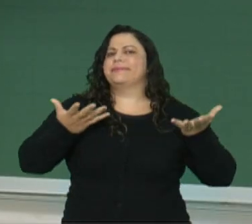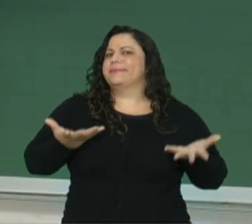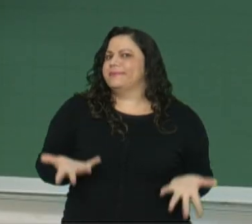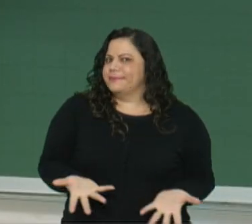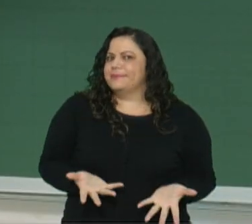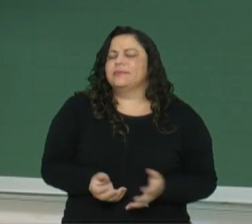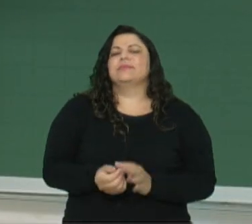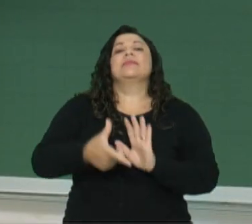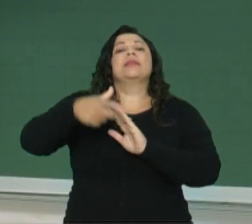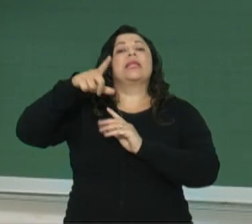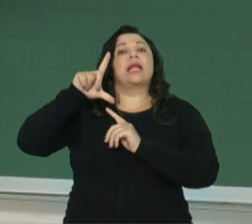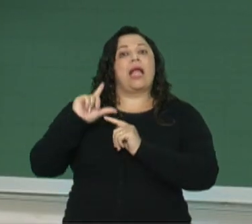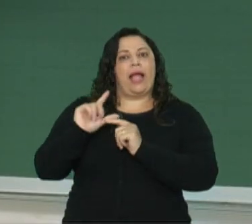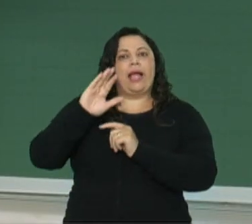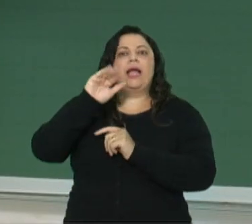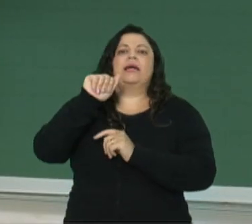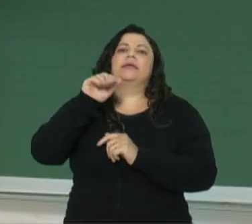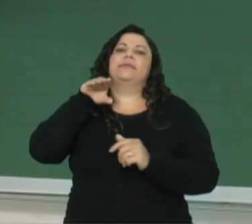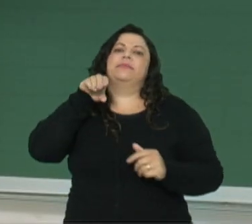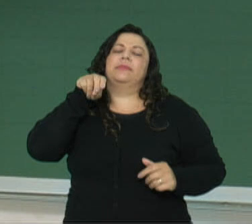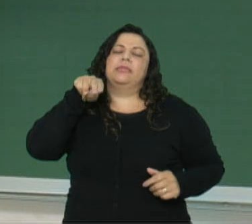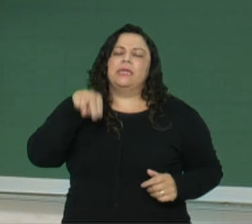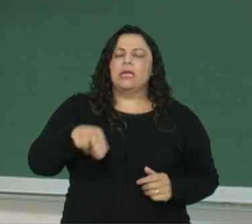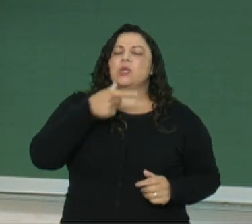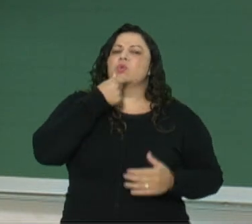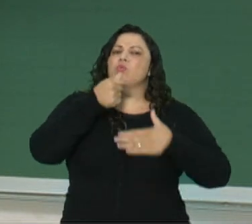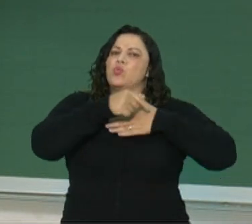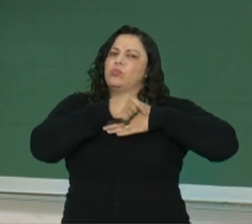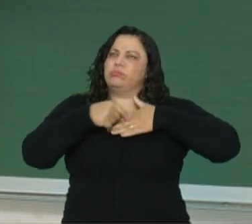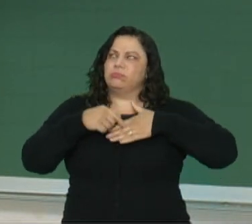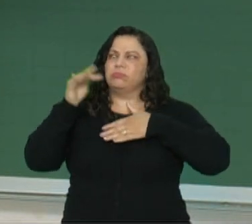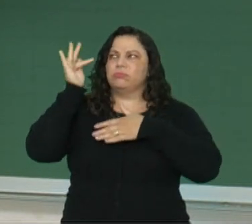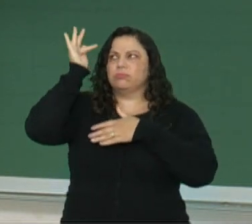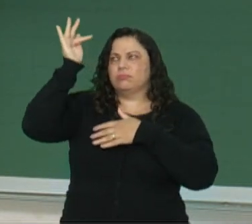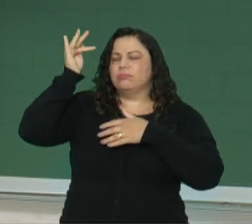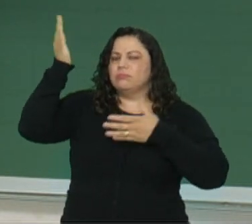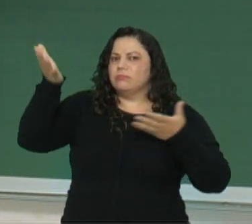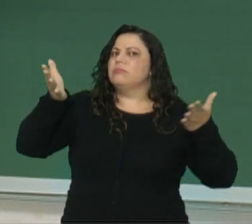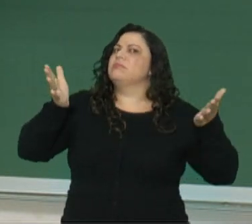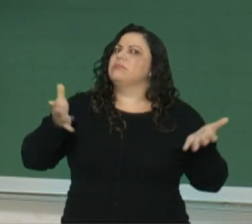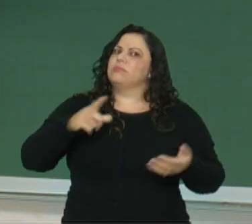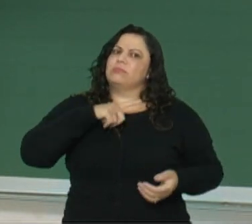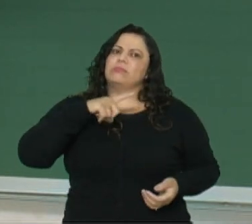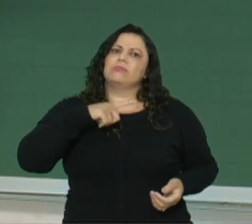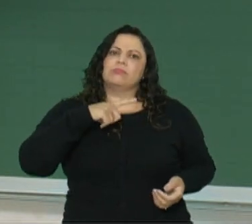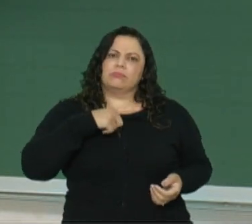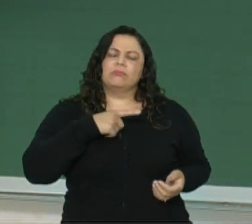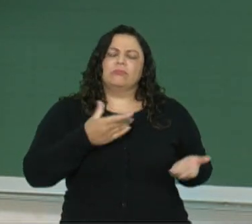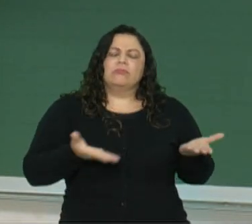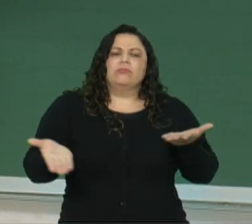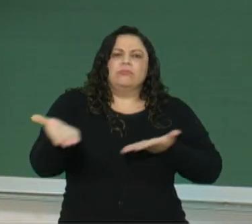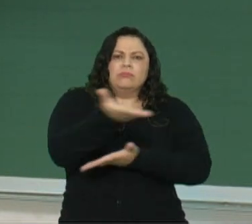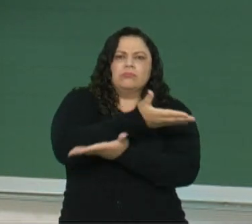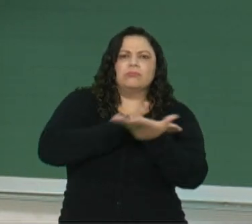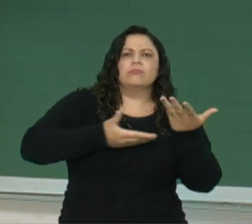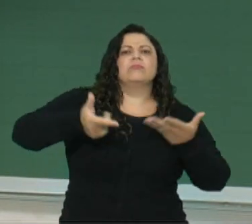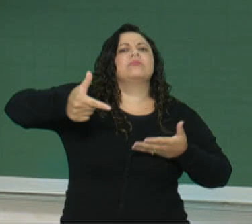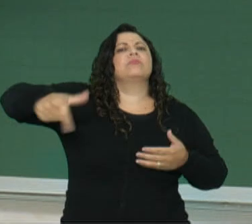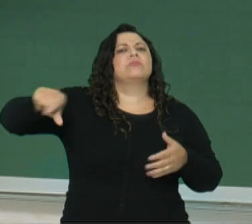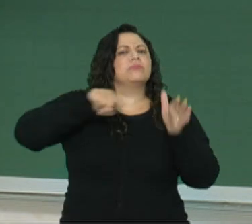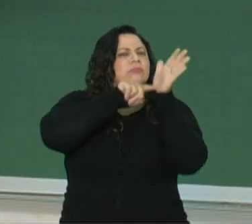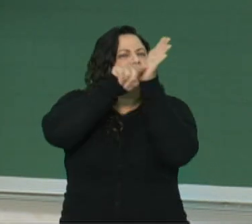Antes do Francis Bacon, já até existia com outros pesquisadores como